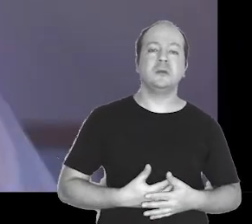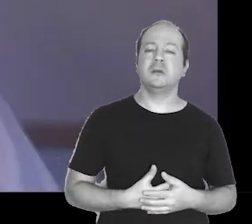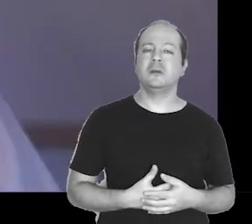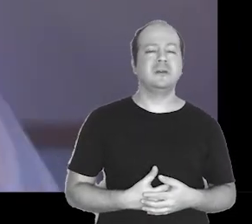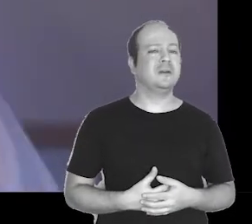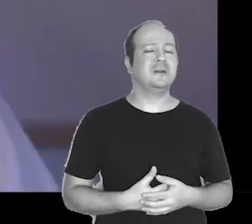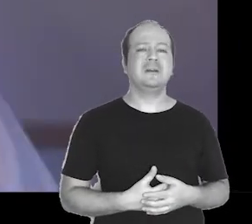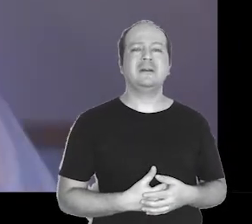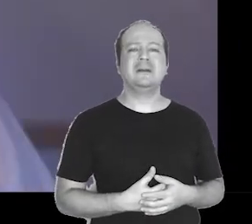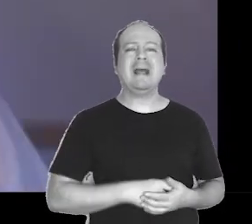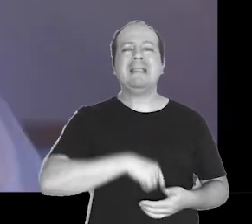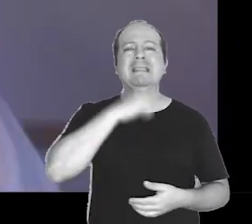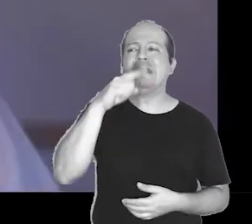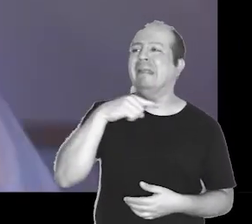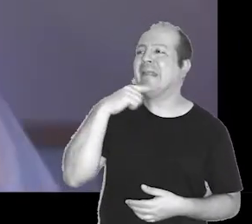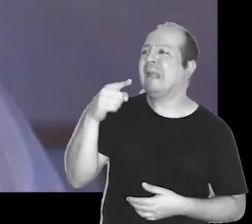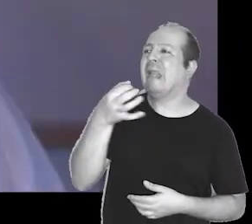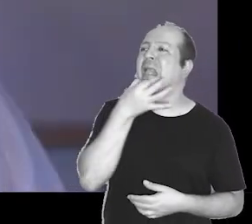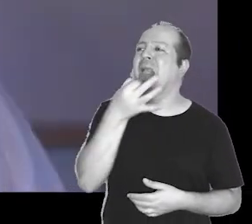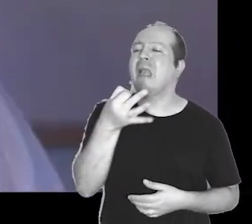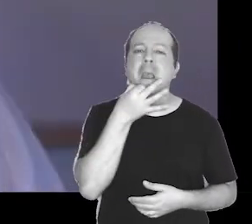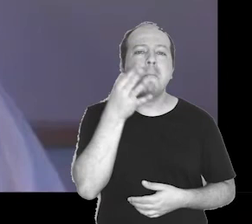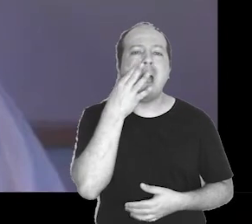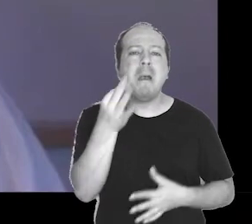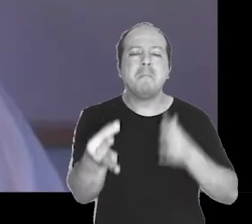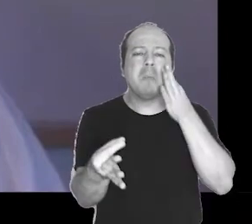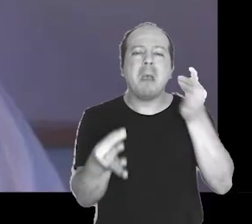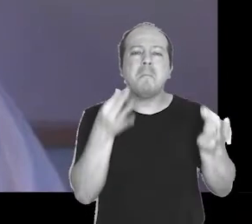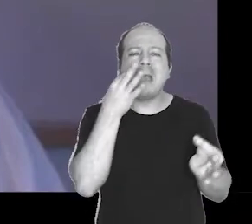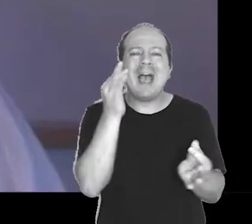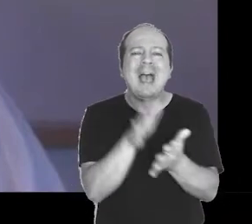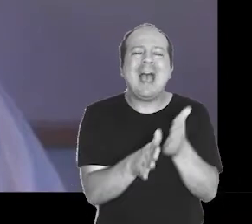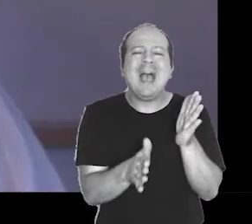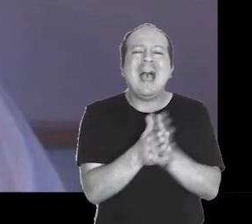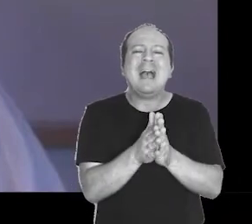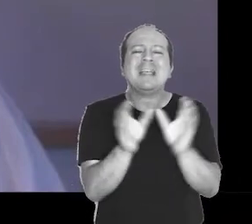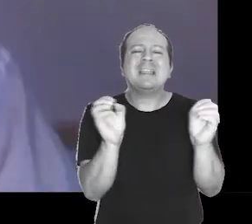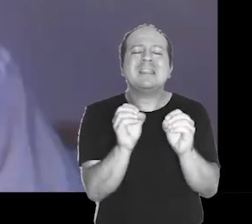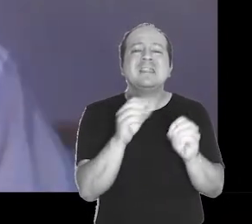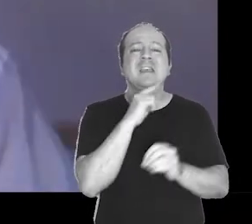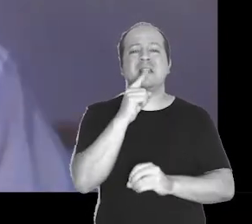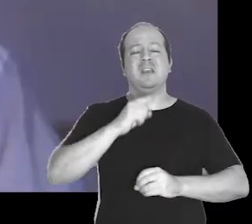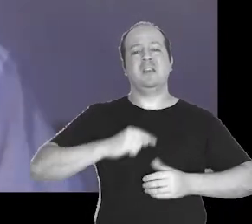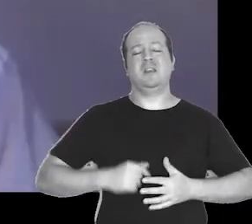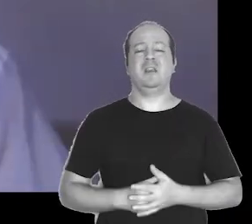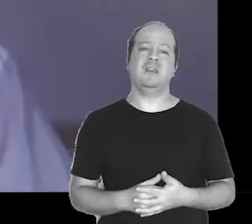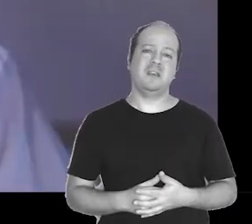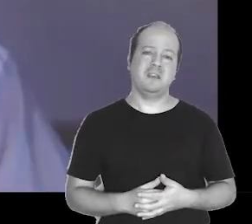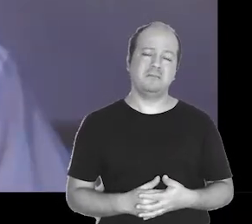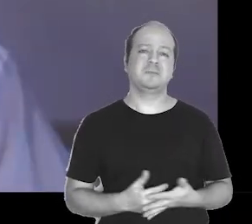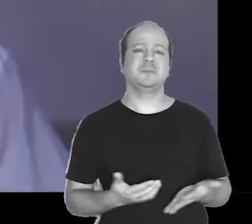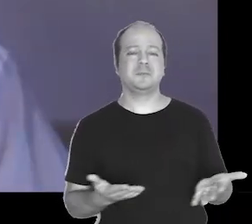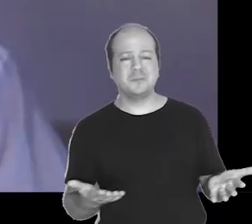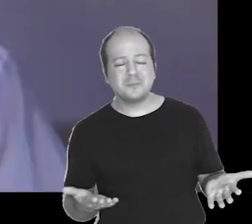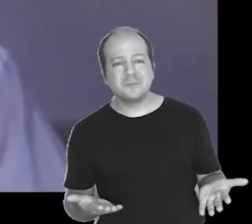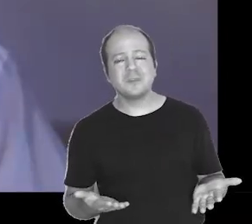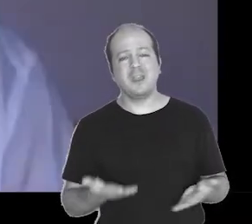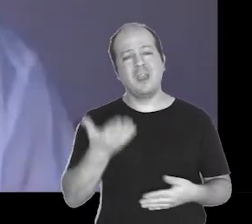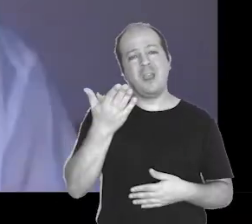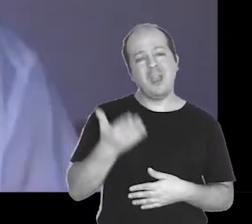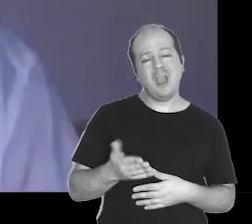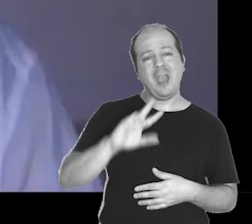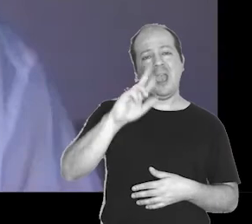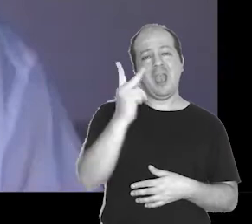E nenhum dos meus comentadores se atentou para isso como era devido. Nenhum. Claro, caro senhor